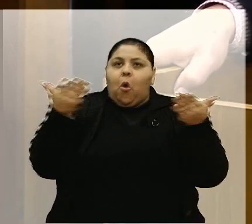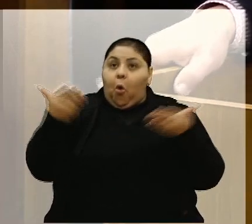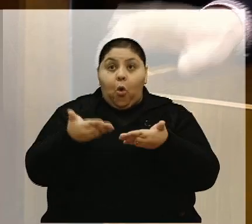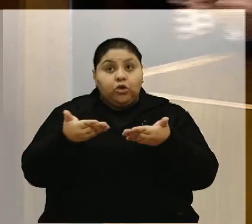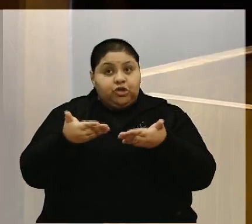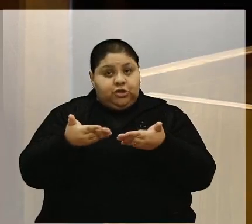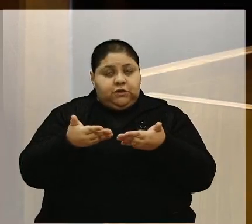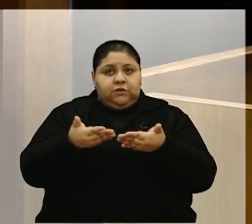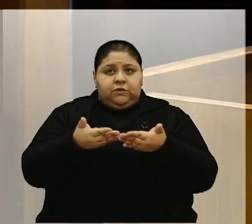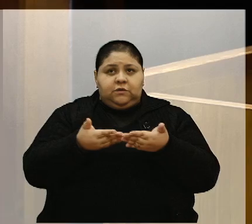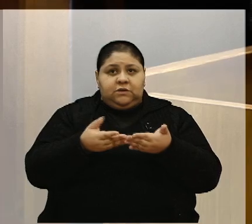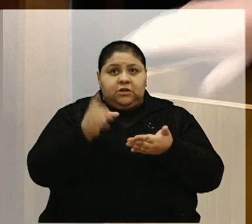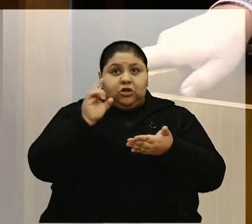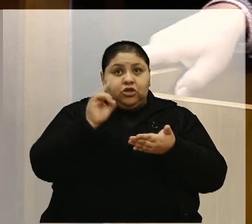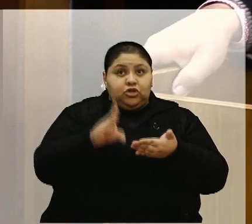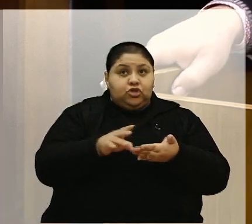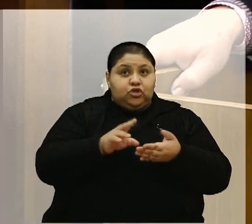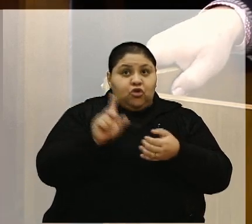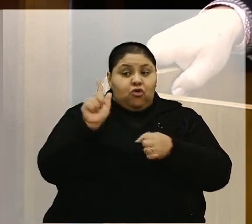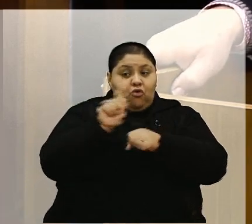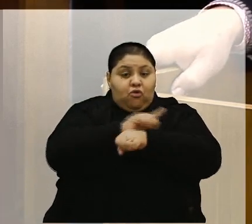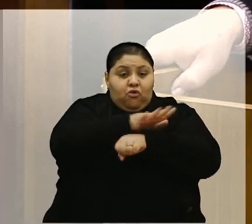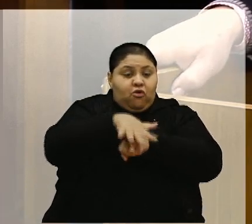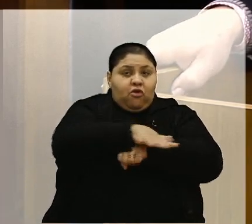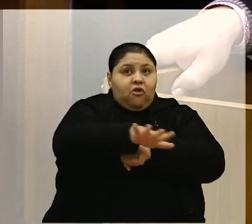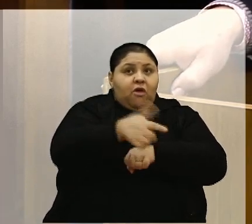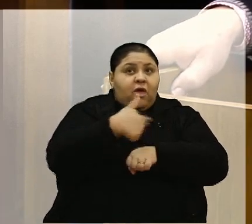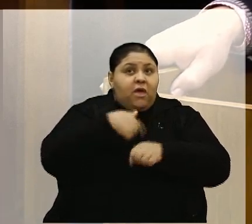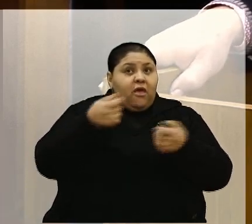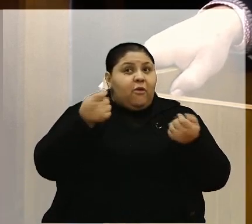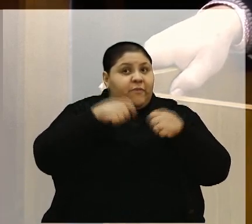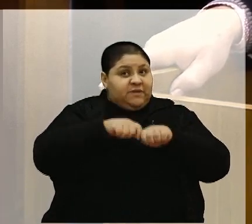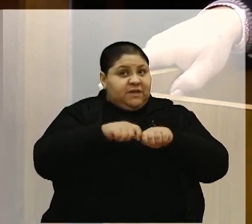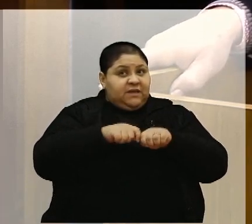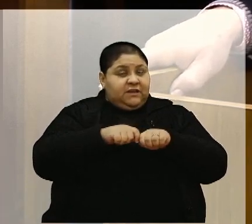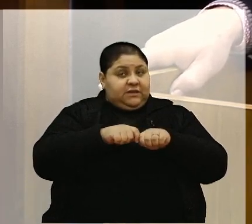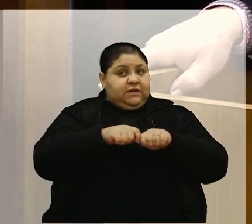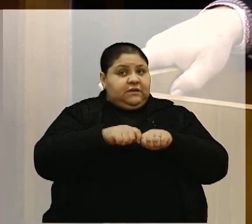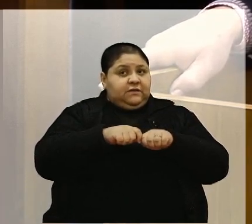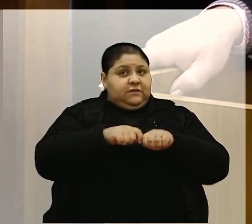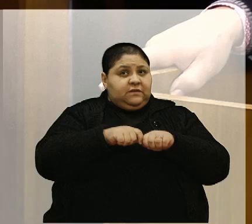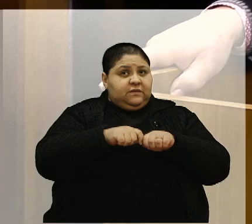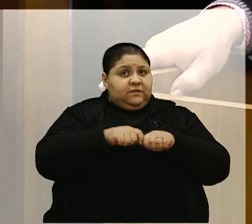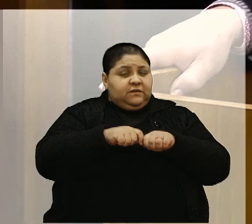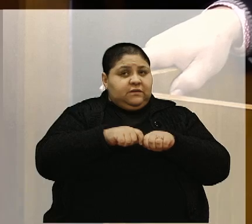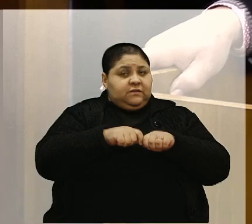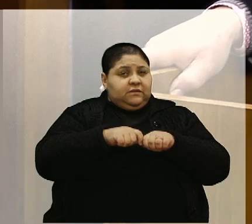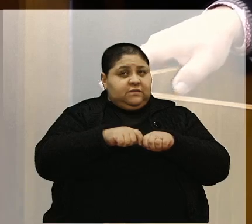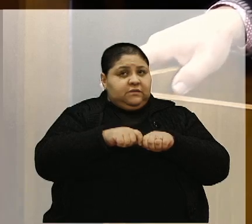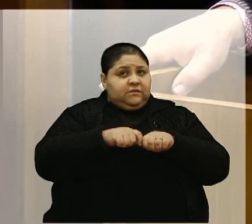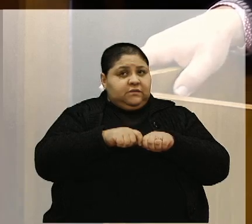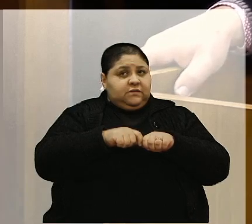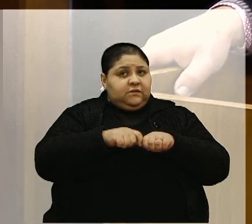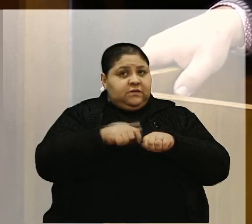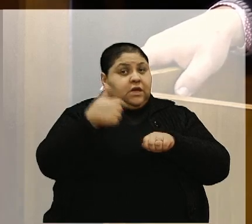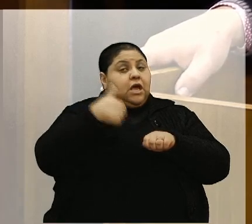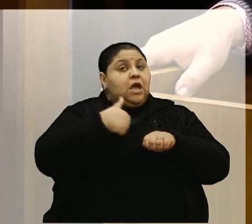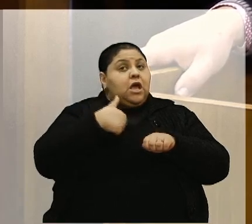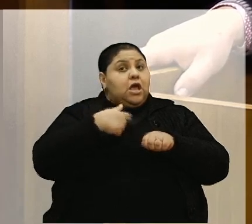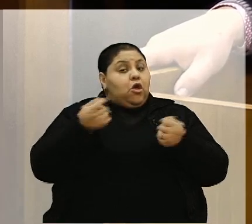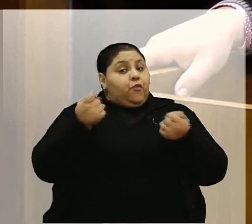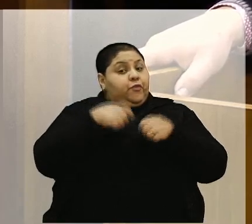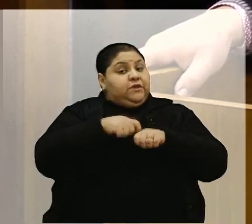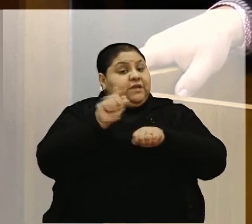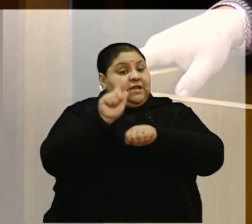hoje, só em Galópolis eu precisaria, eu digo eu porque foi ali que é o meu alicerce, eu precisaria hoje